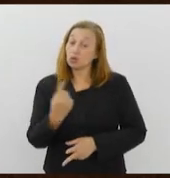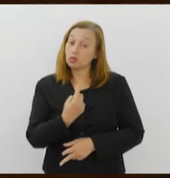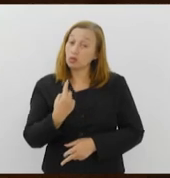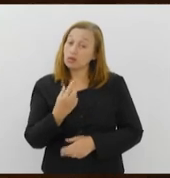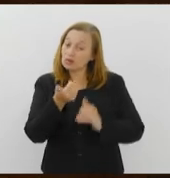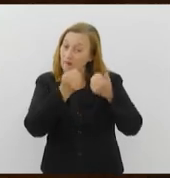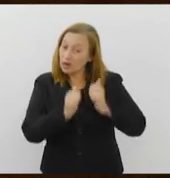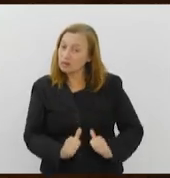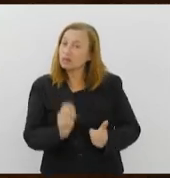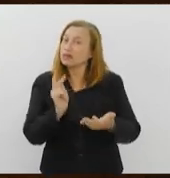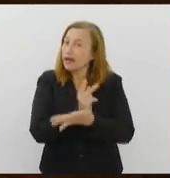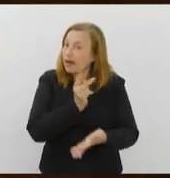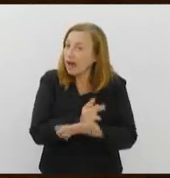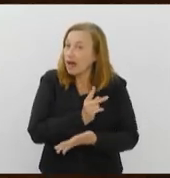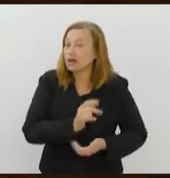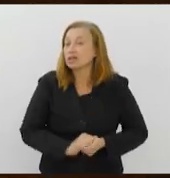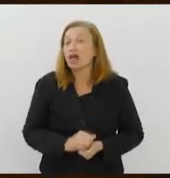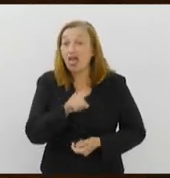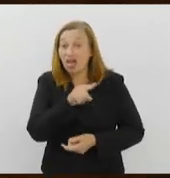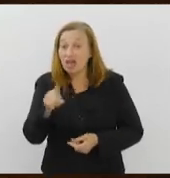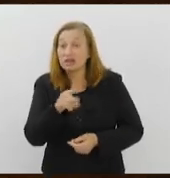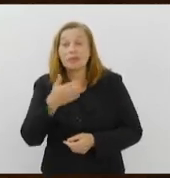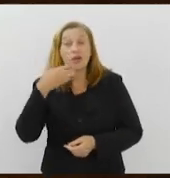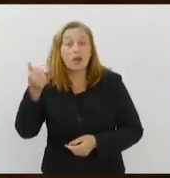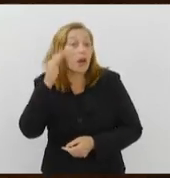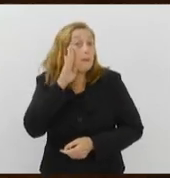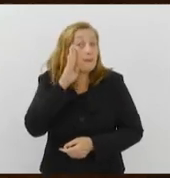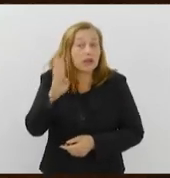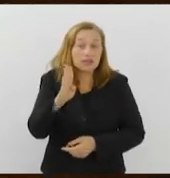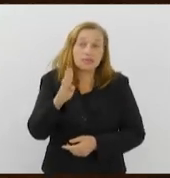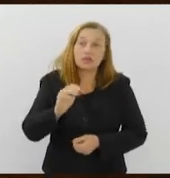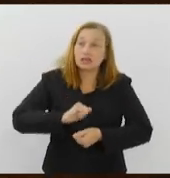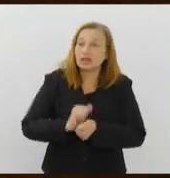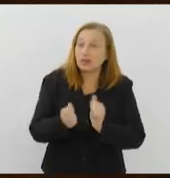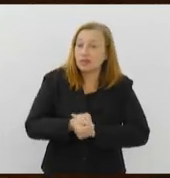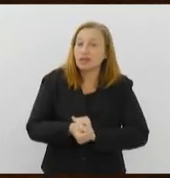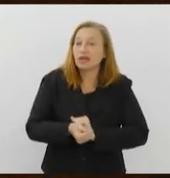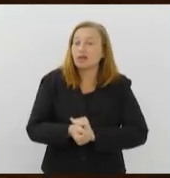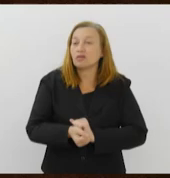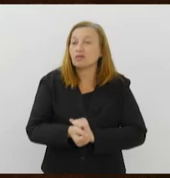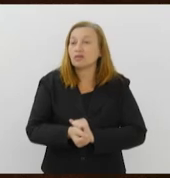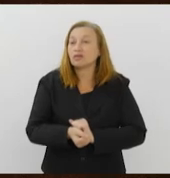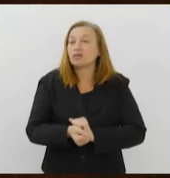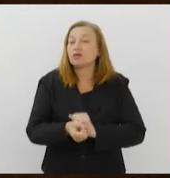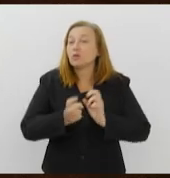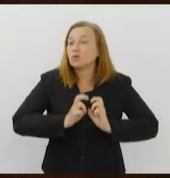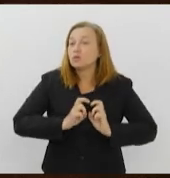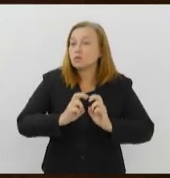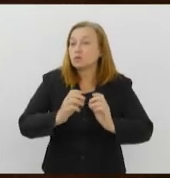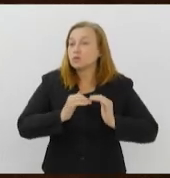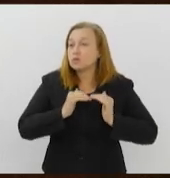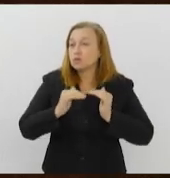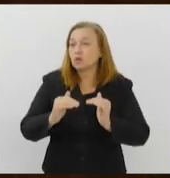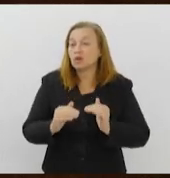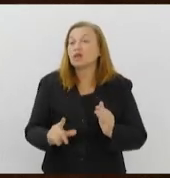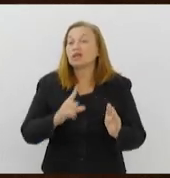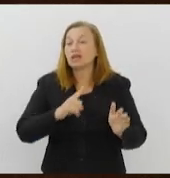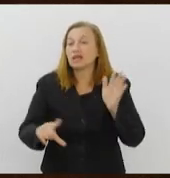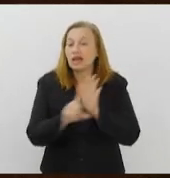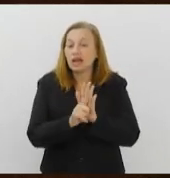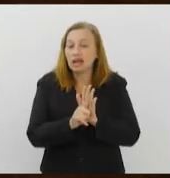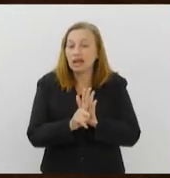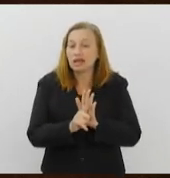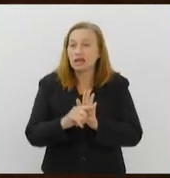Está equivocado. Essas melhorias eram fundamentais para adequar o nosso transporte ferroviário ao que está previsto na Lei Brasileira